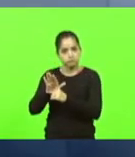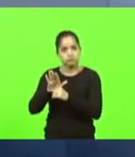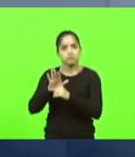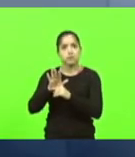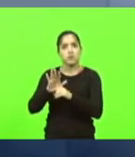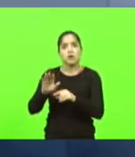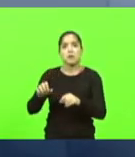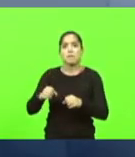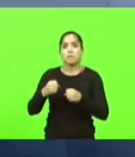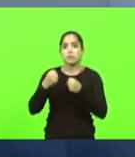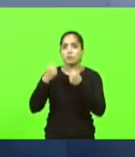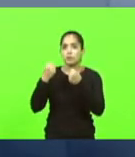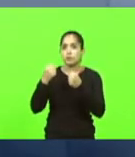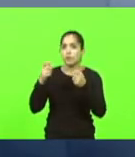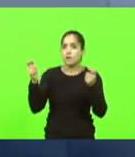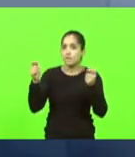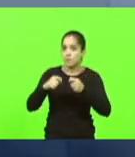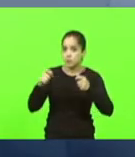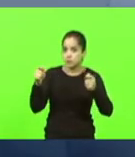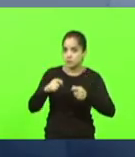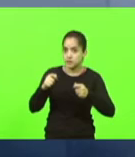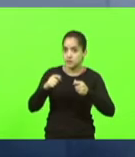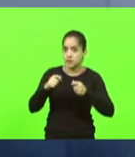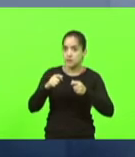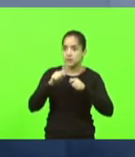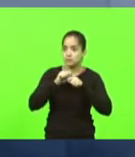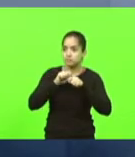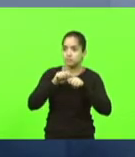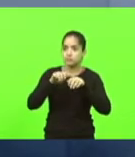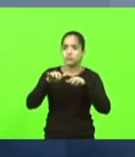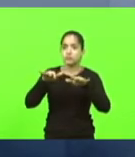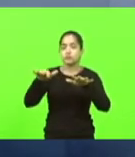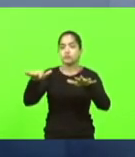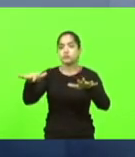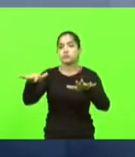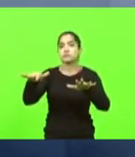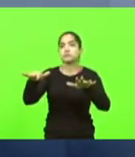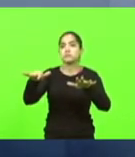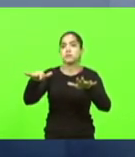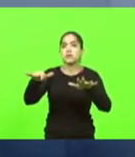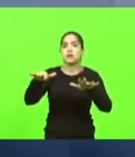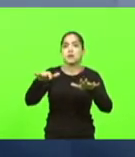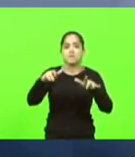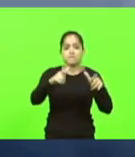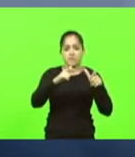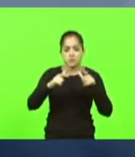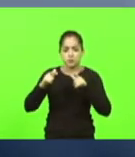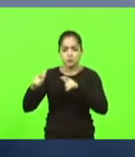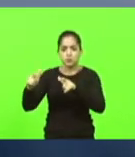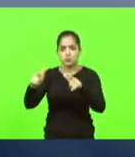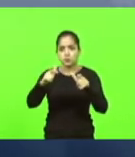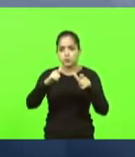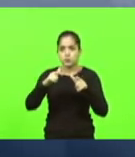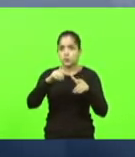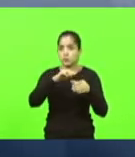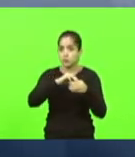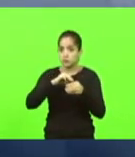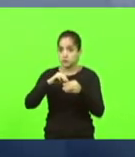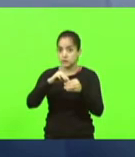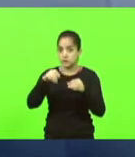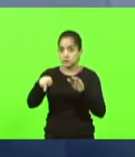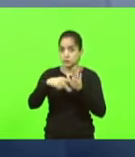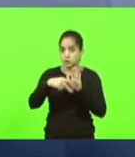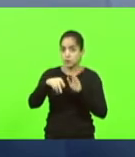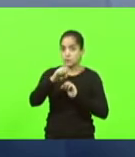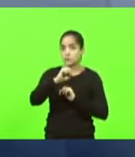potencializa o alcance do nosso evento, passa a ser transmitido para diversos lugares, diversos municípios de Santa Catarina e por